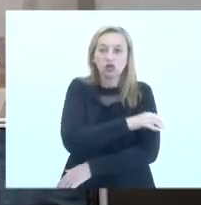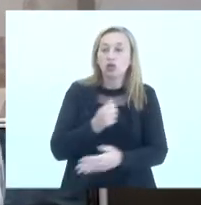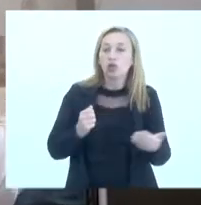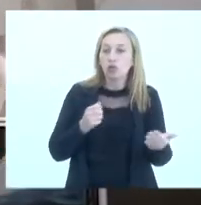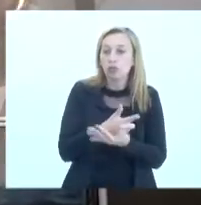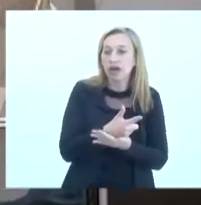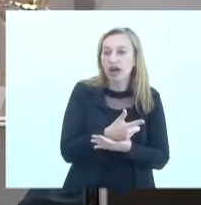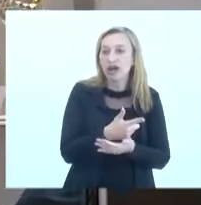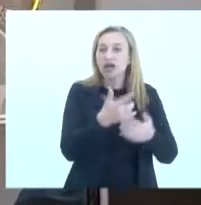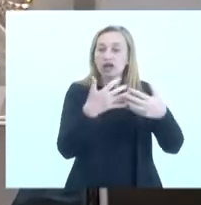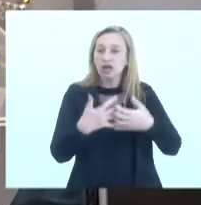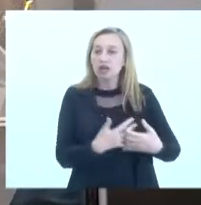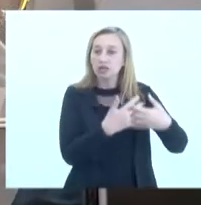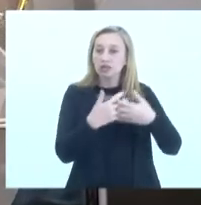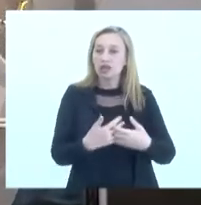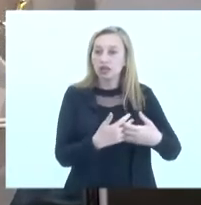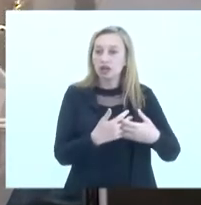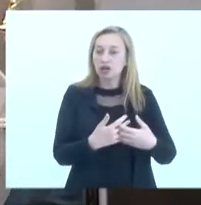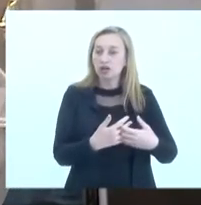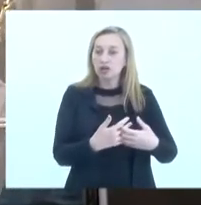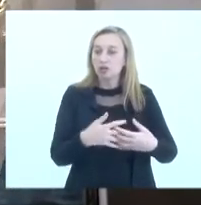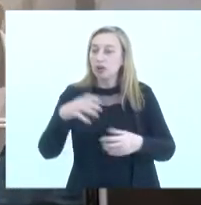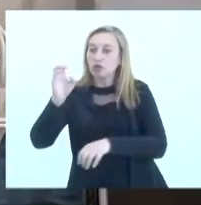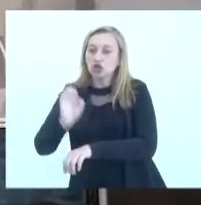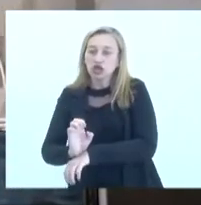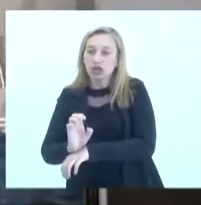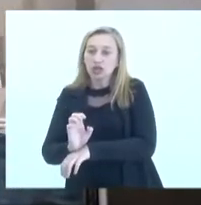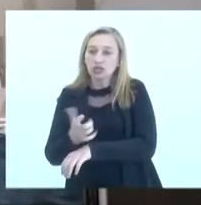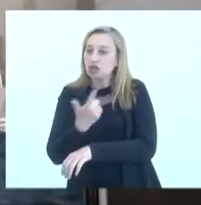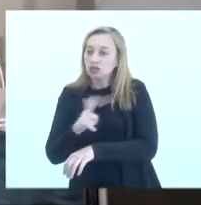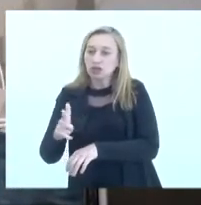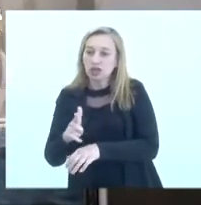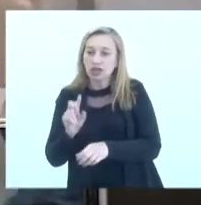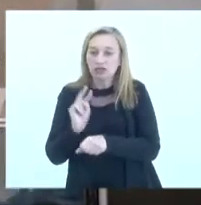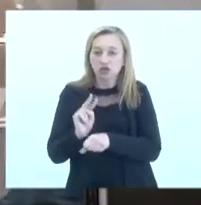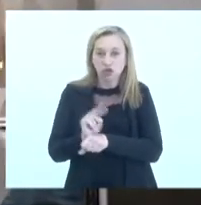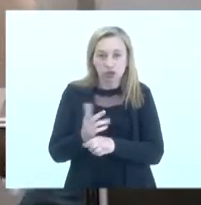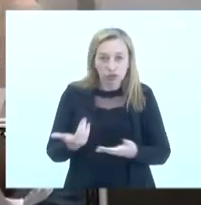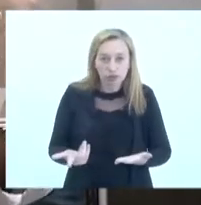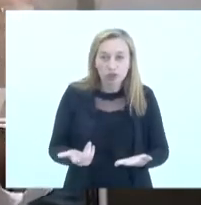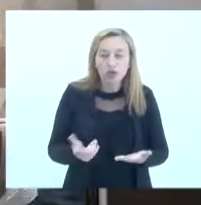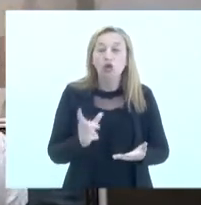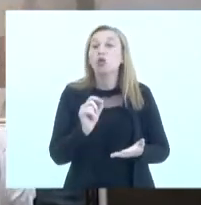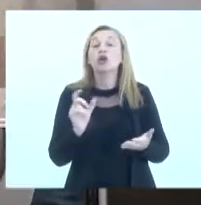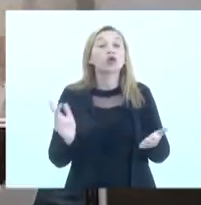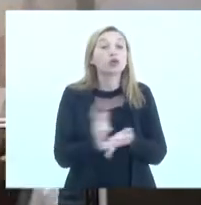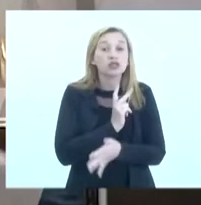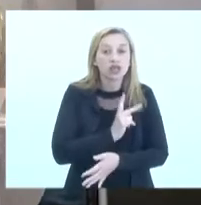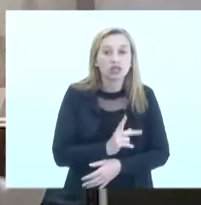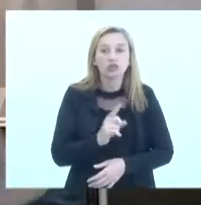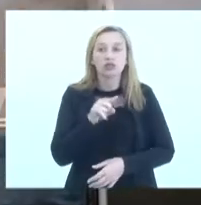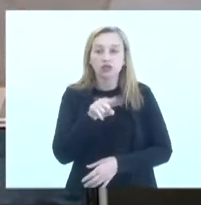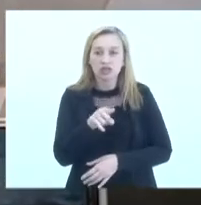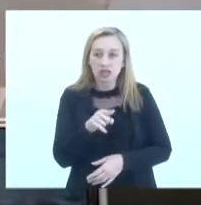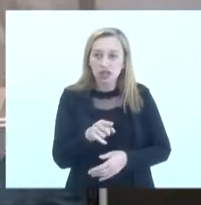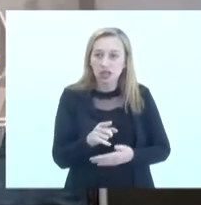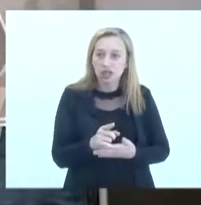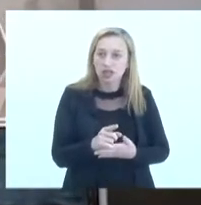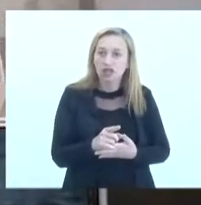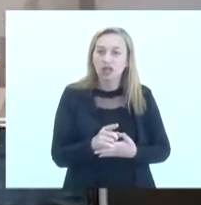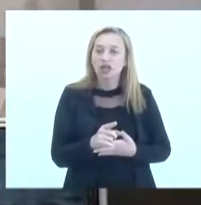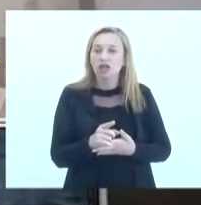caminhões para o Estado que não exige a vistoria. O que ocorre? Quando você está com um caminhão lá no